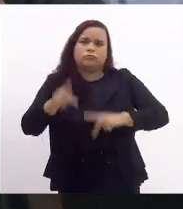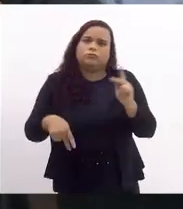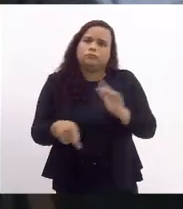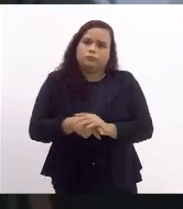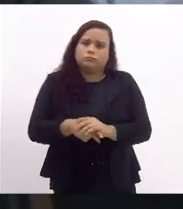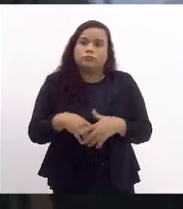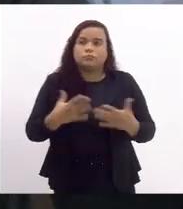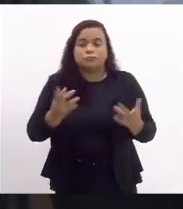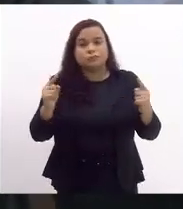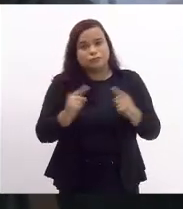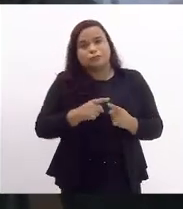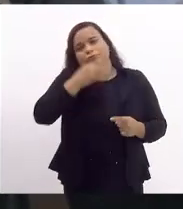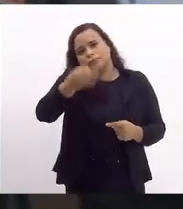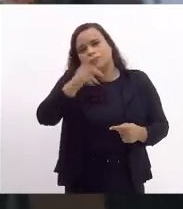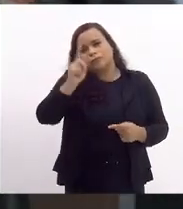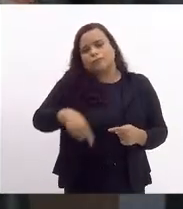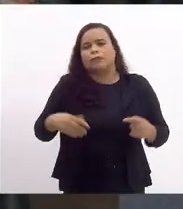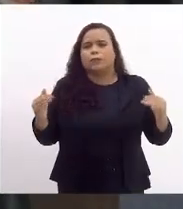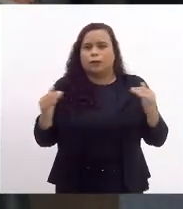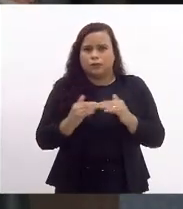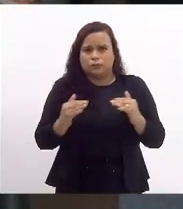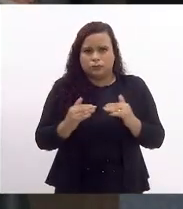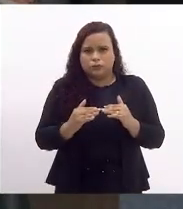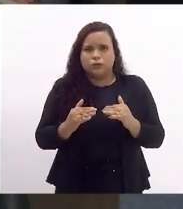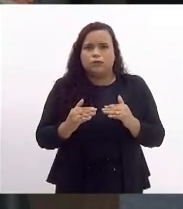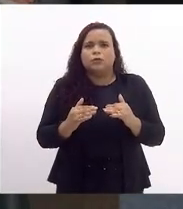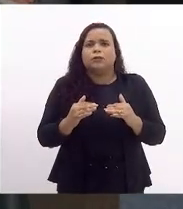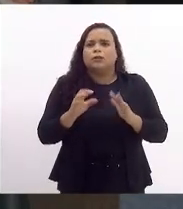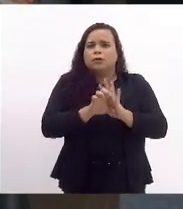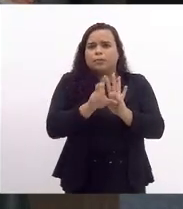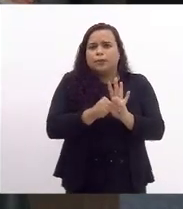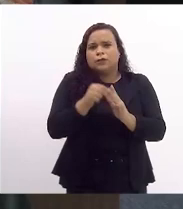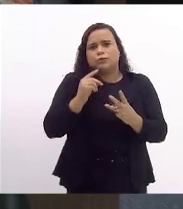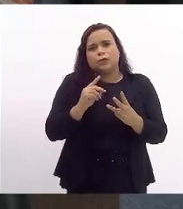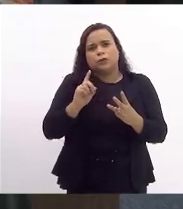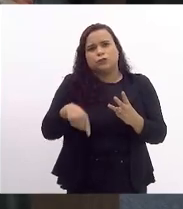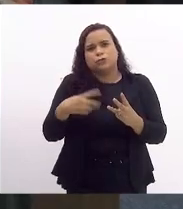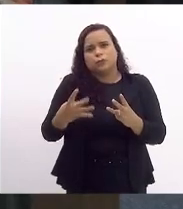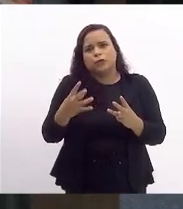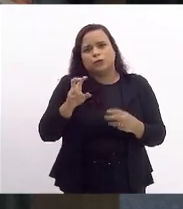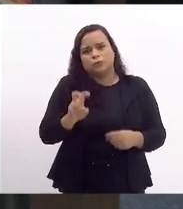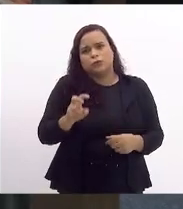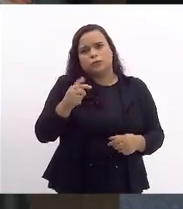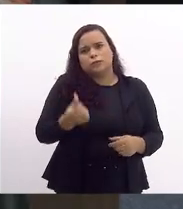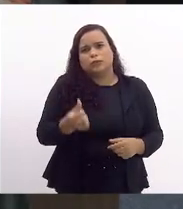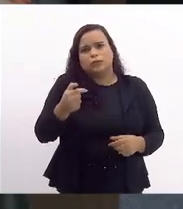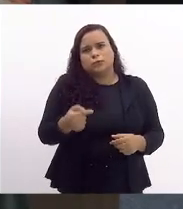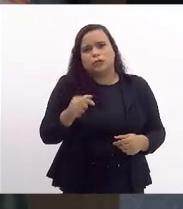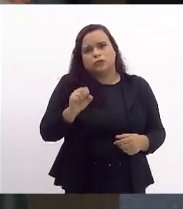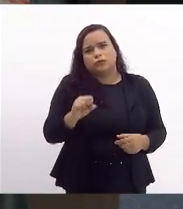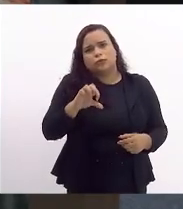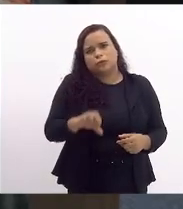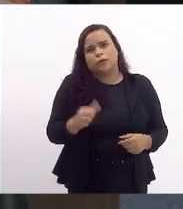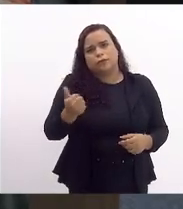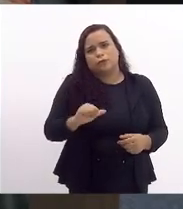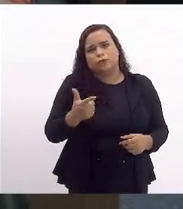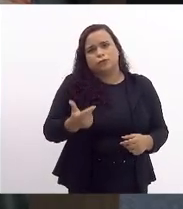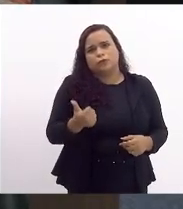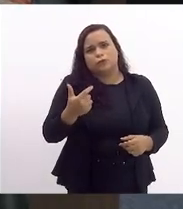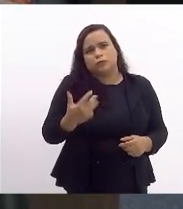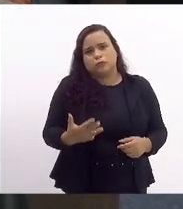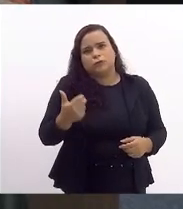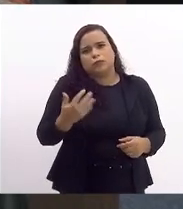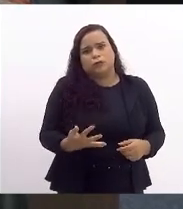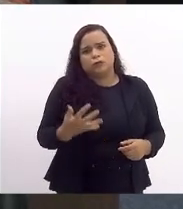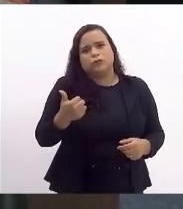neste sentido o parecer é favorável às emendas três quatro cinco seis sete oito nove dez 11 12 13 14 15 19 21